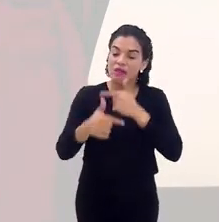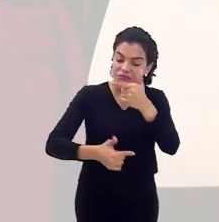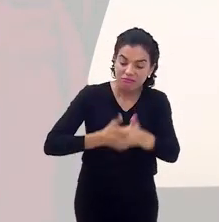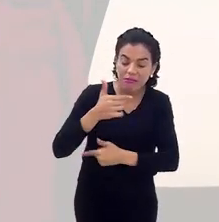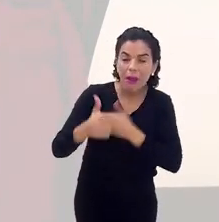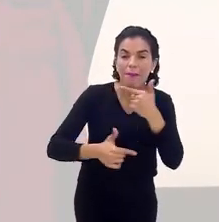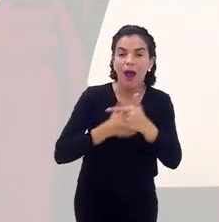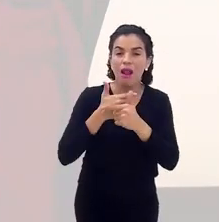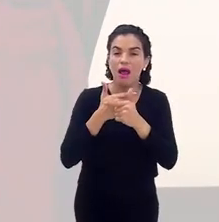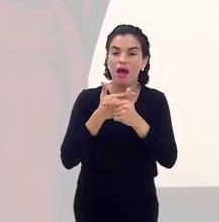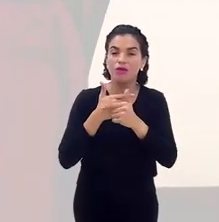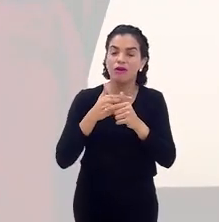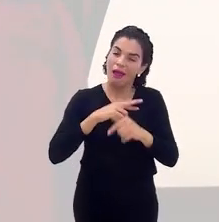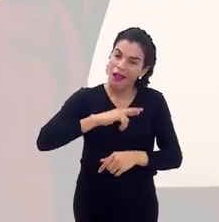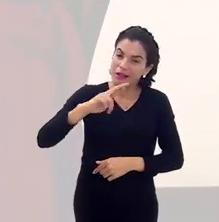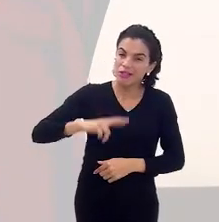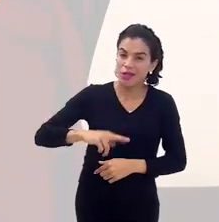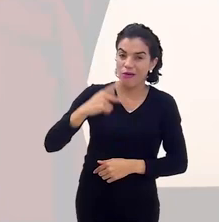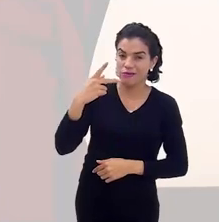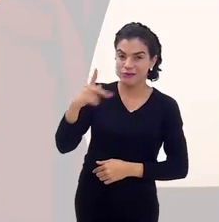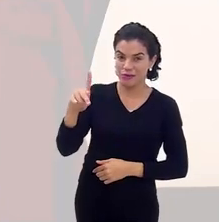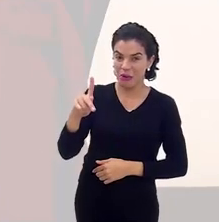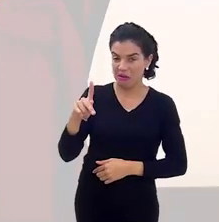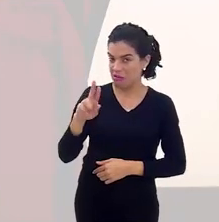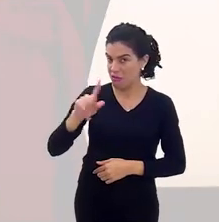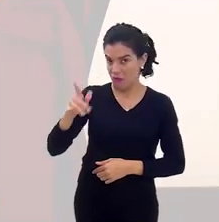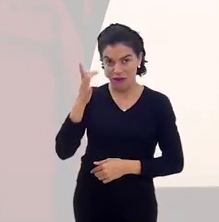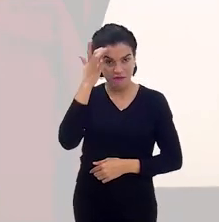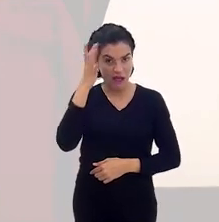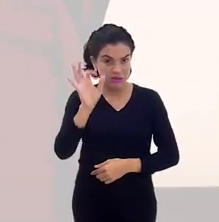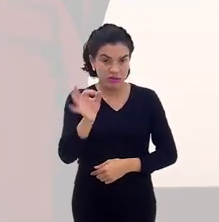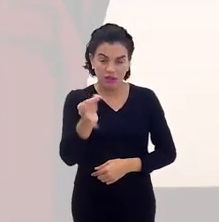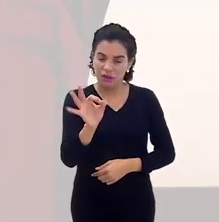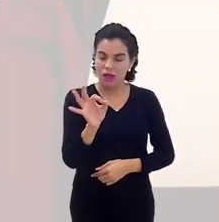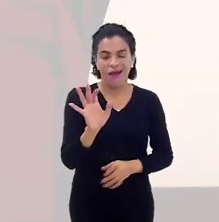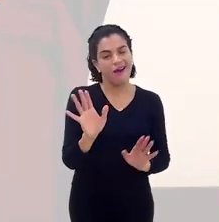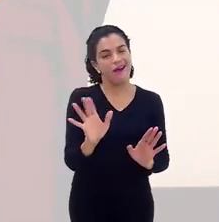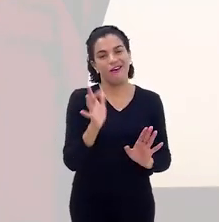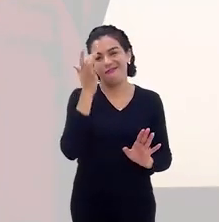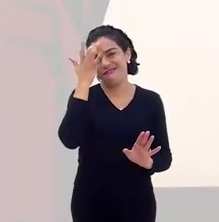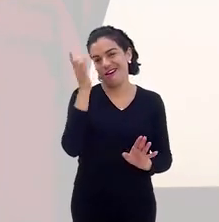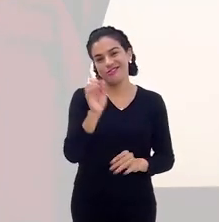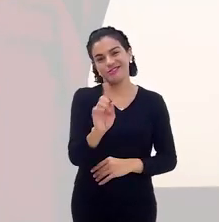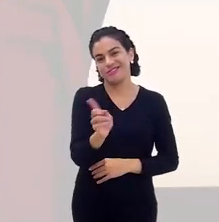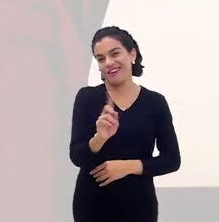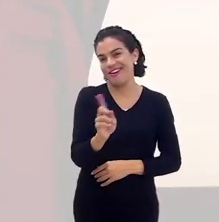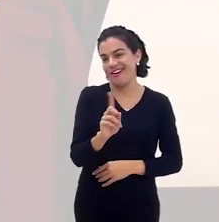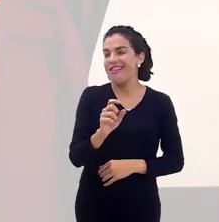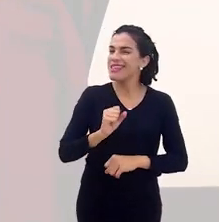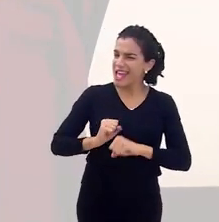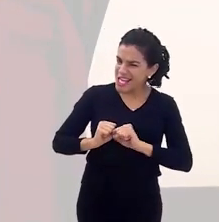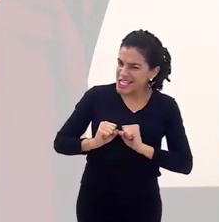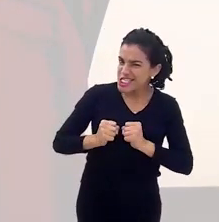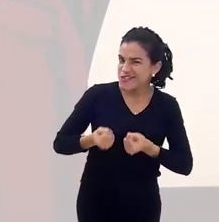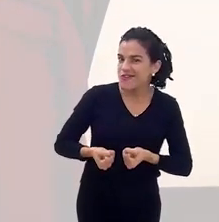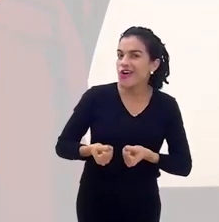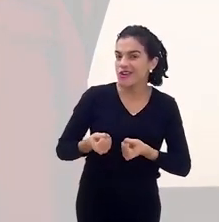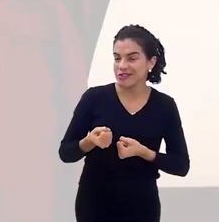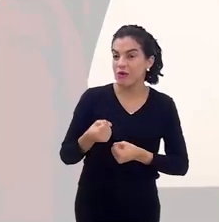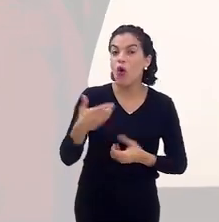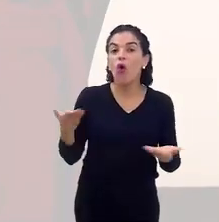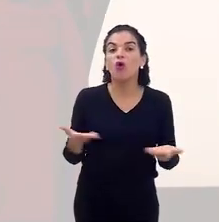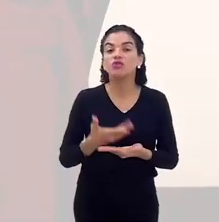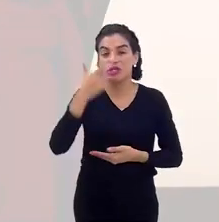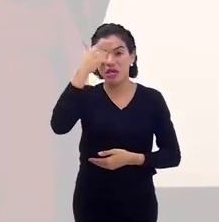que você escolheu. Sim. E que não é fácil, né? Não. E achar que não tem esforço, aí eu vou te perguntar.